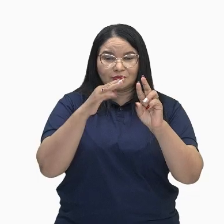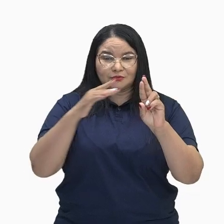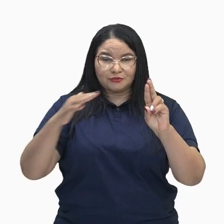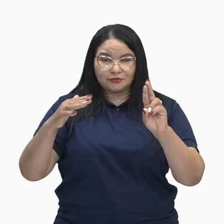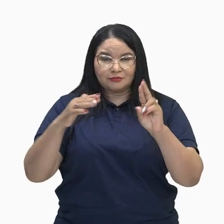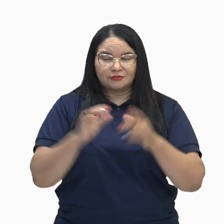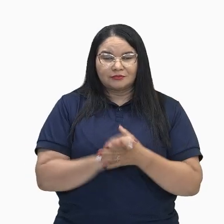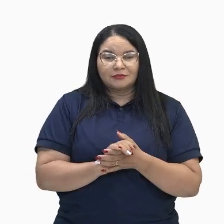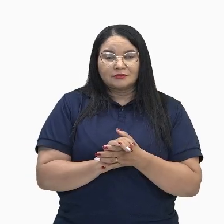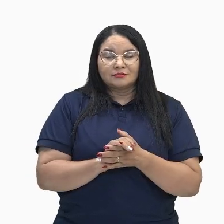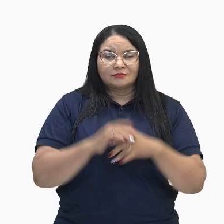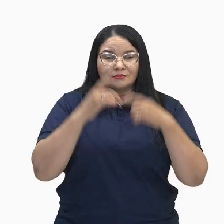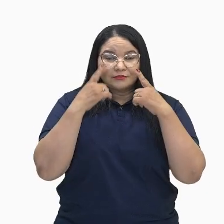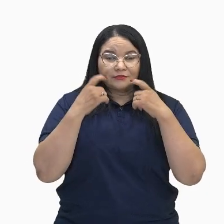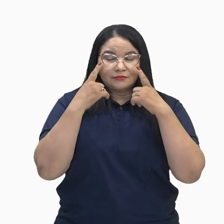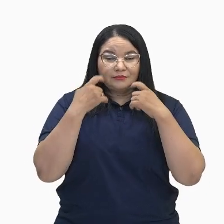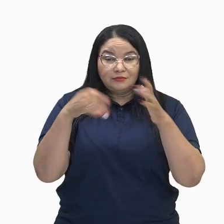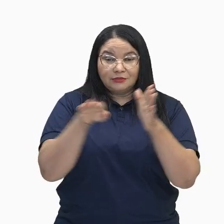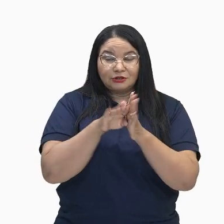repente, chorando.